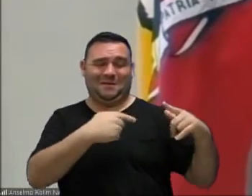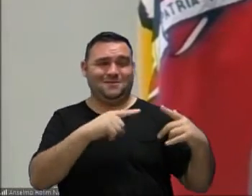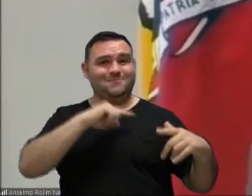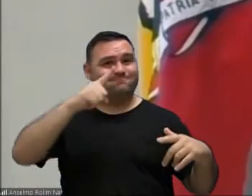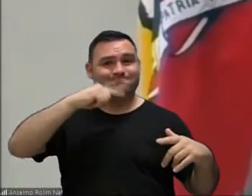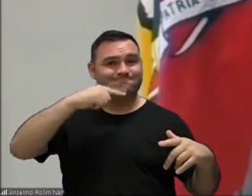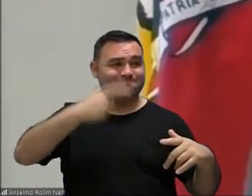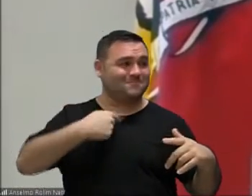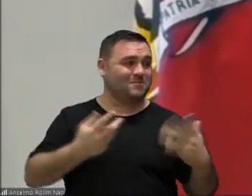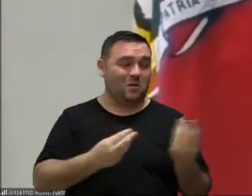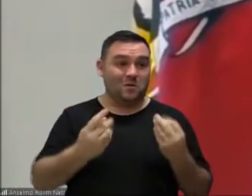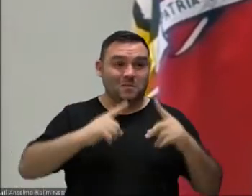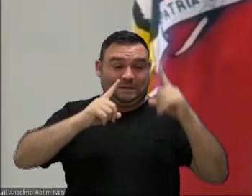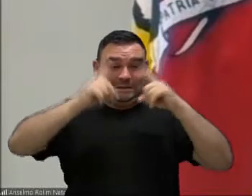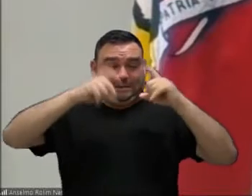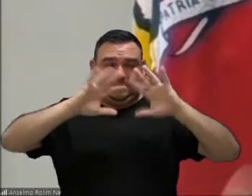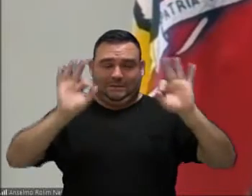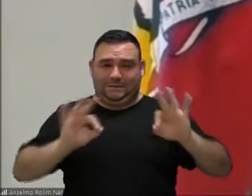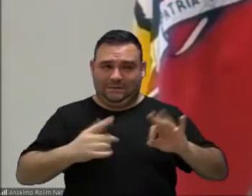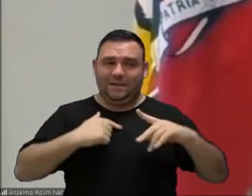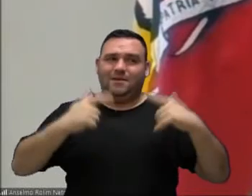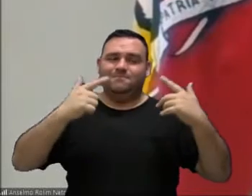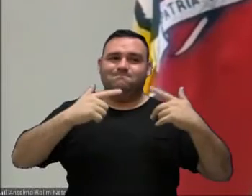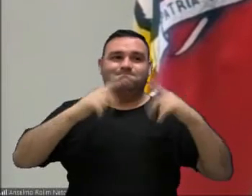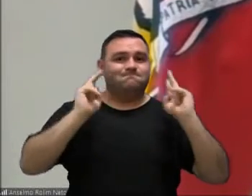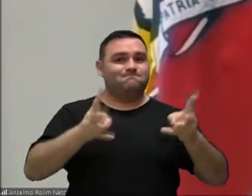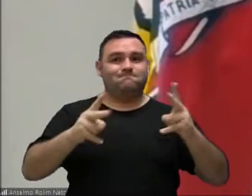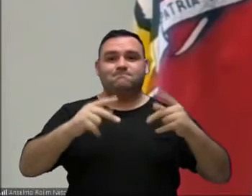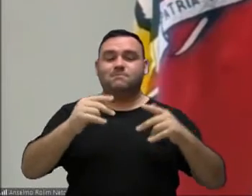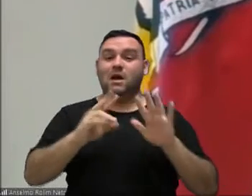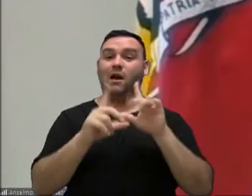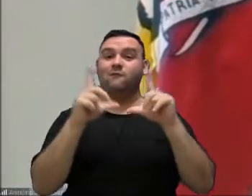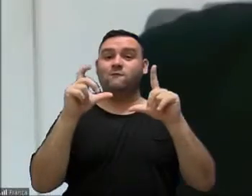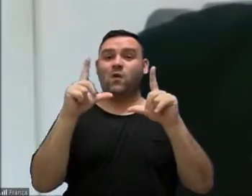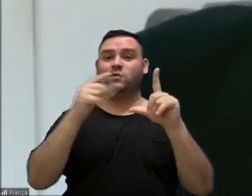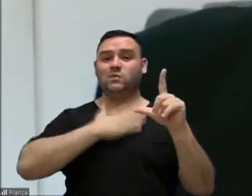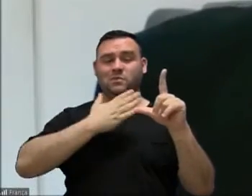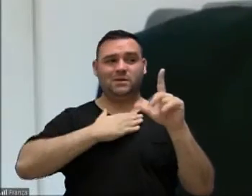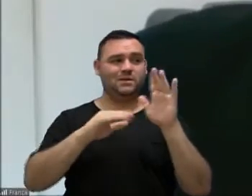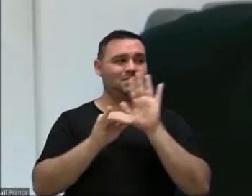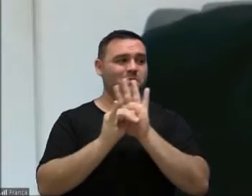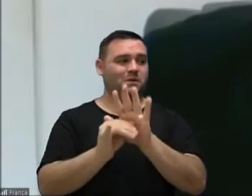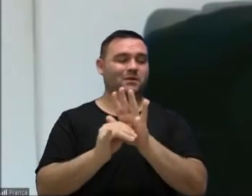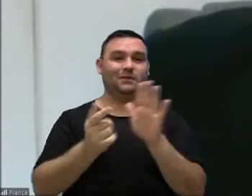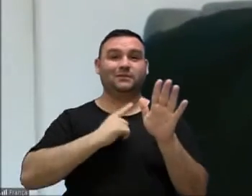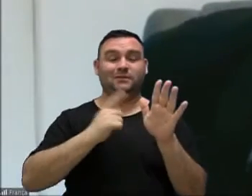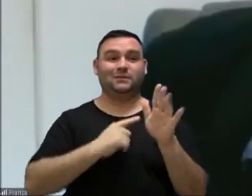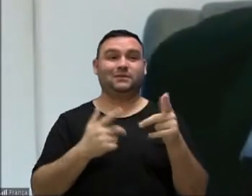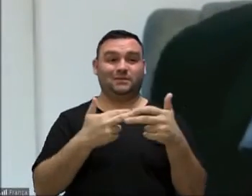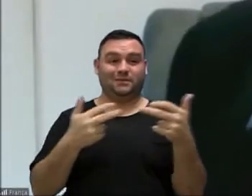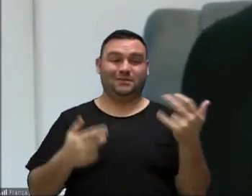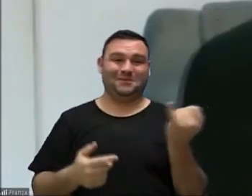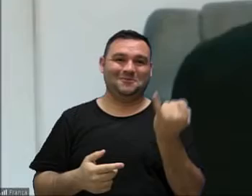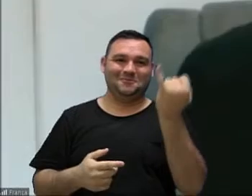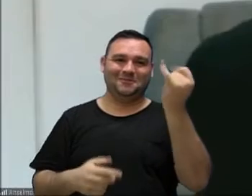consigo ficar sem expressar eu deixo o tempo inteiro a minha tela muita coisa importante